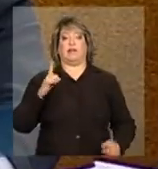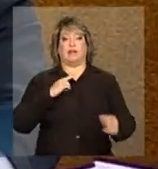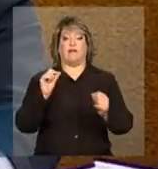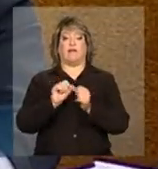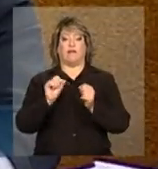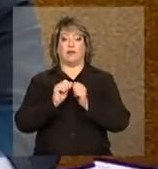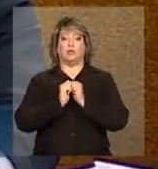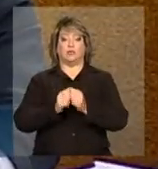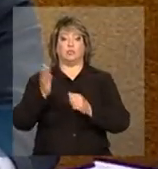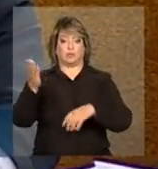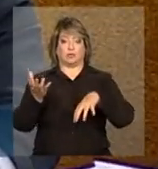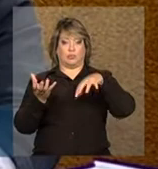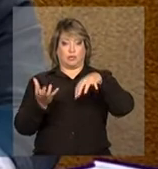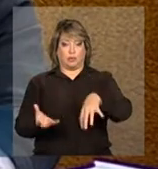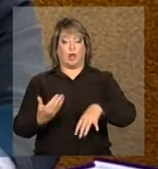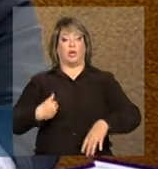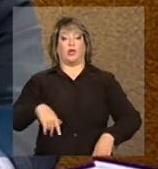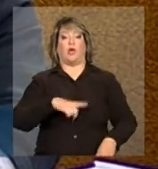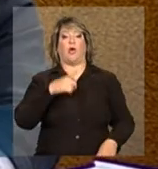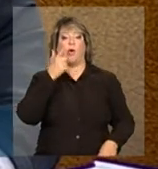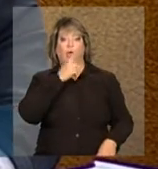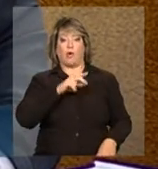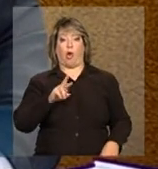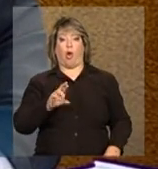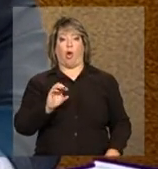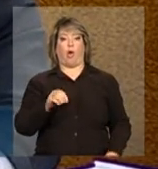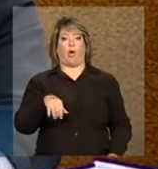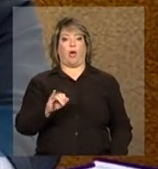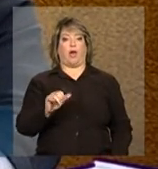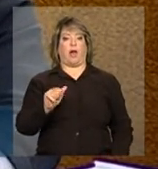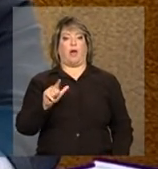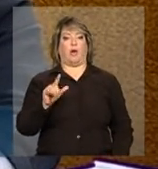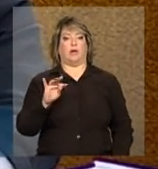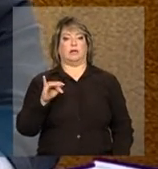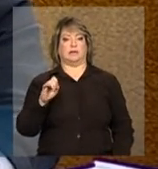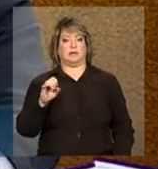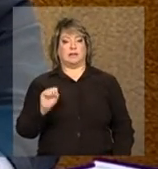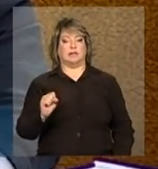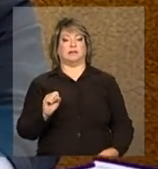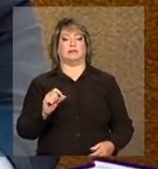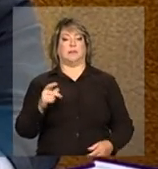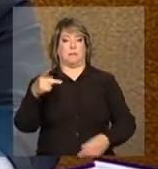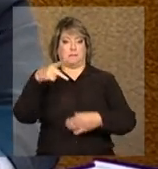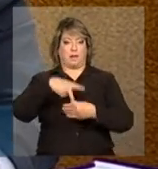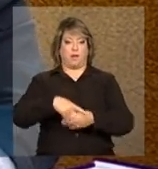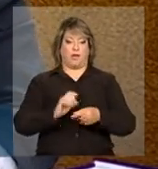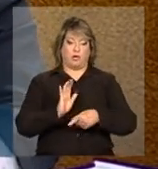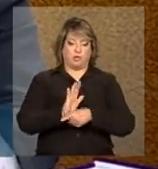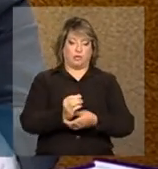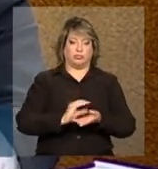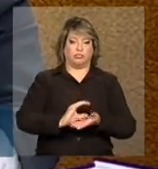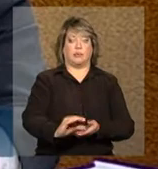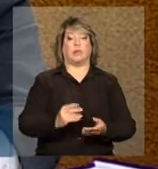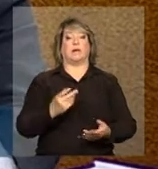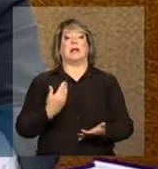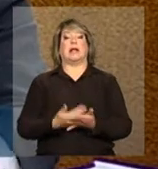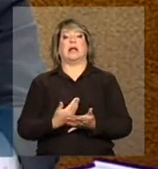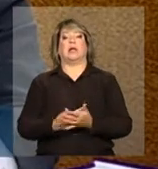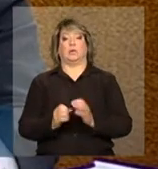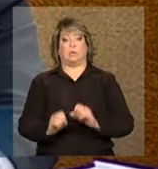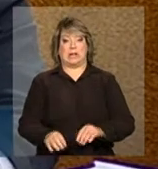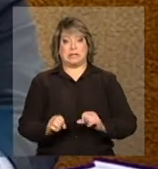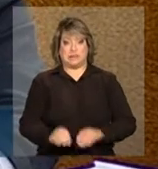Nacional para que a gente tenha a destinação dos royalties do petróleo para a educação. A questão de a